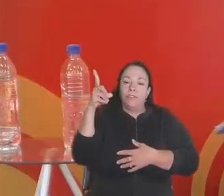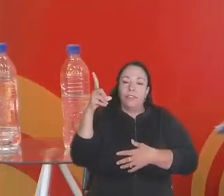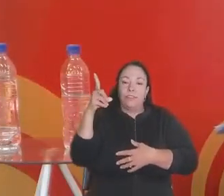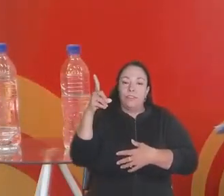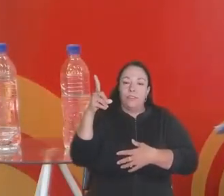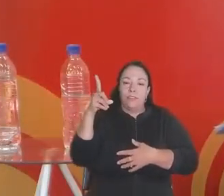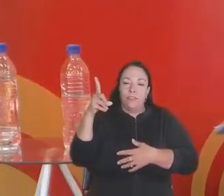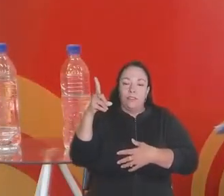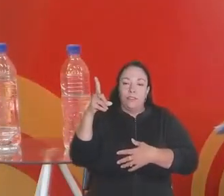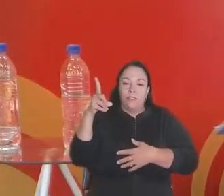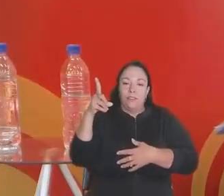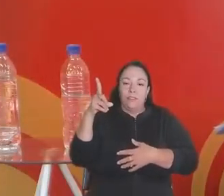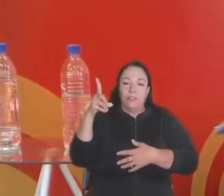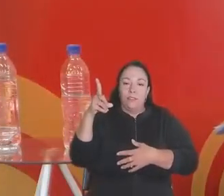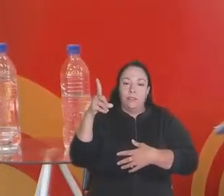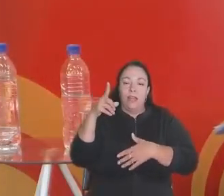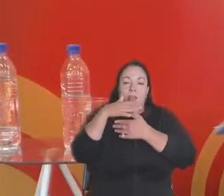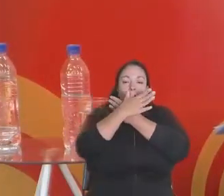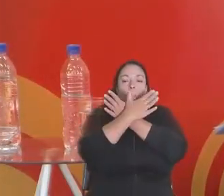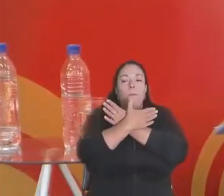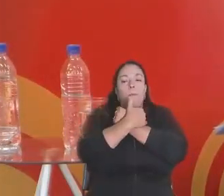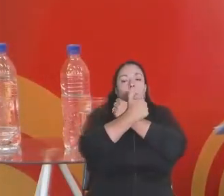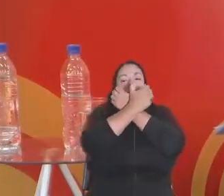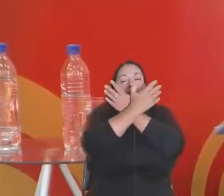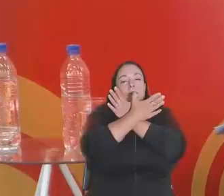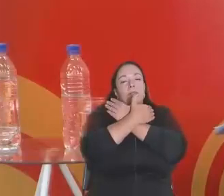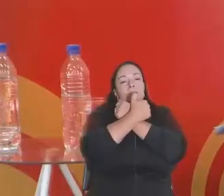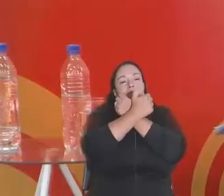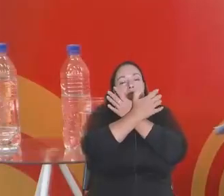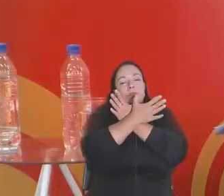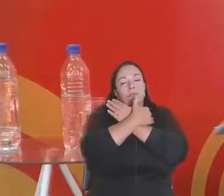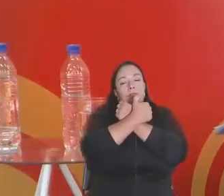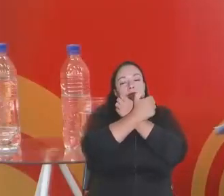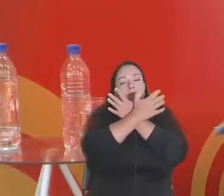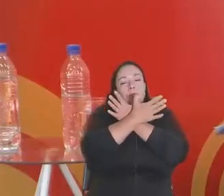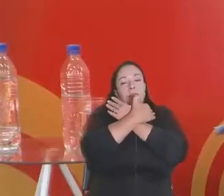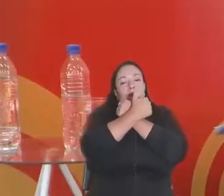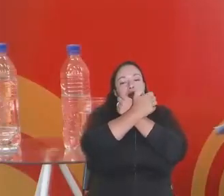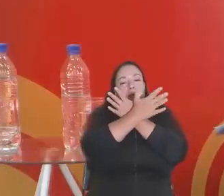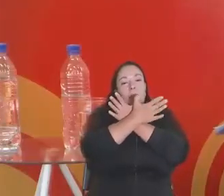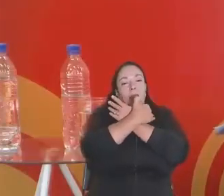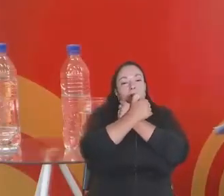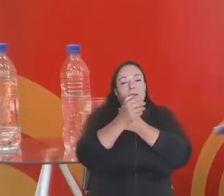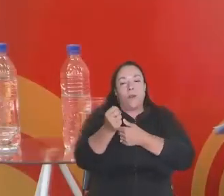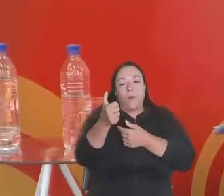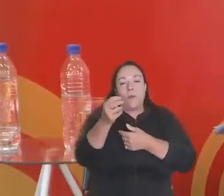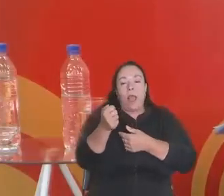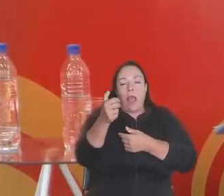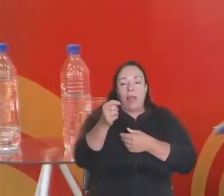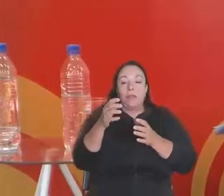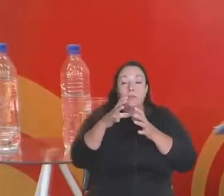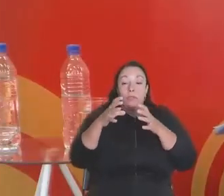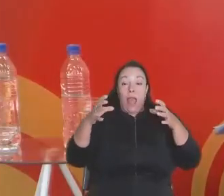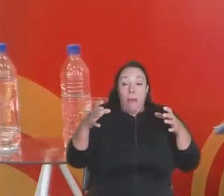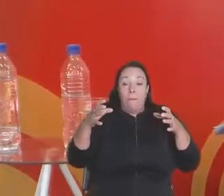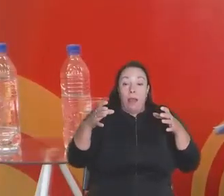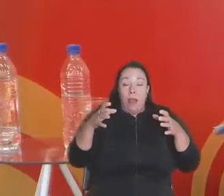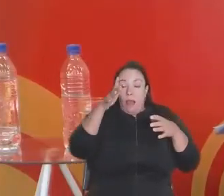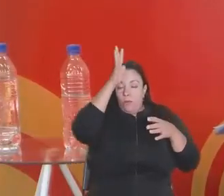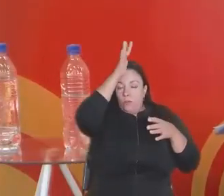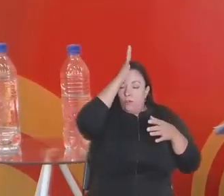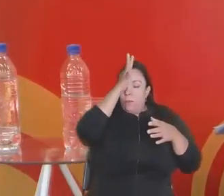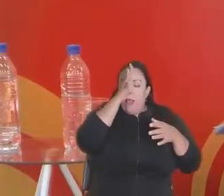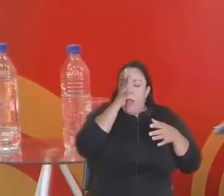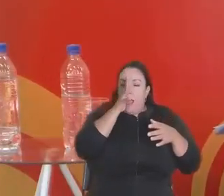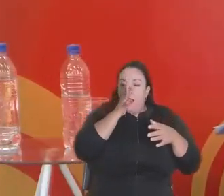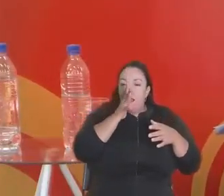aranquãs. Aranquãs é um pássaro, assim, mais ou menos tamanho de uma galinha, e ela faz uma algazarra, que a